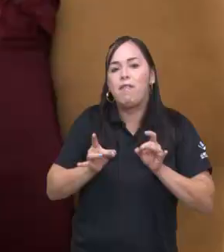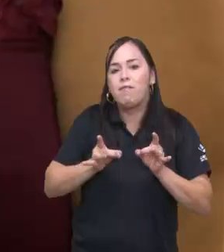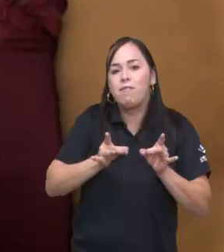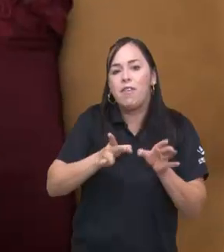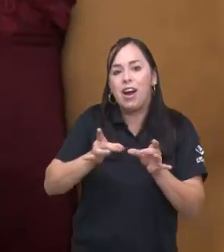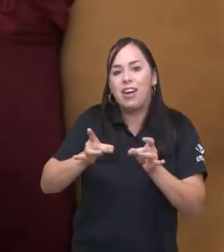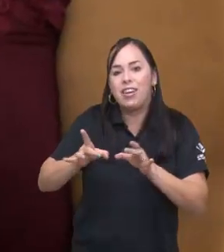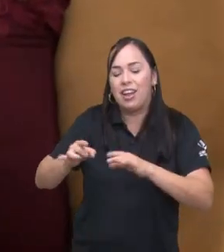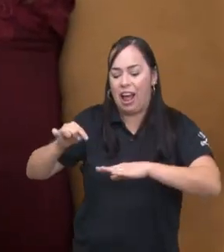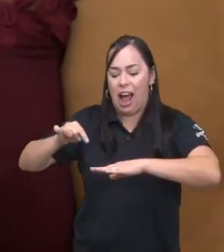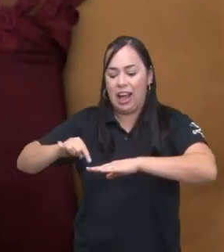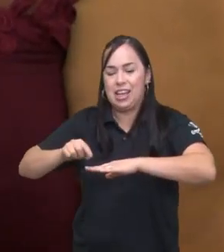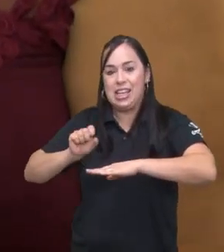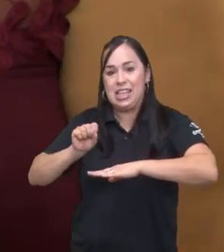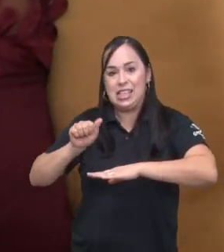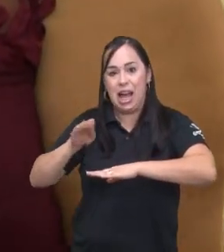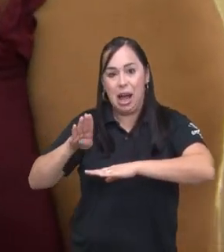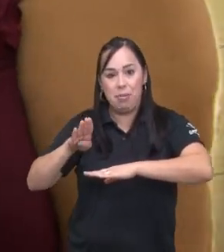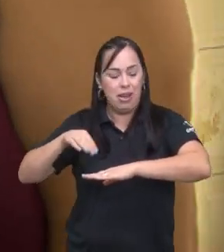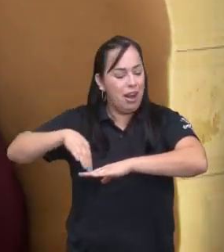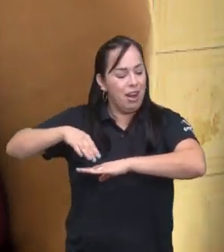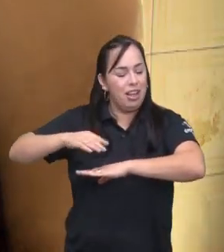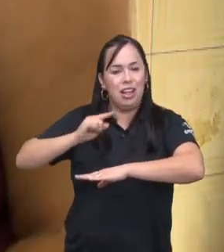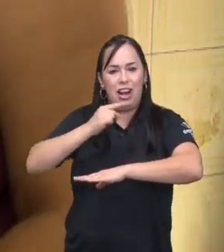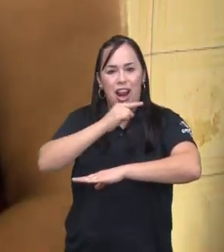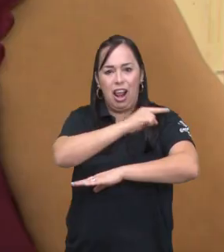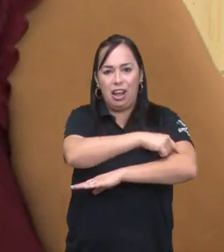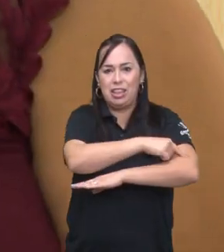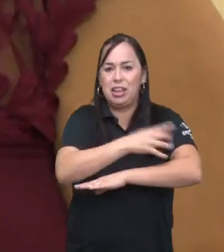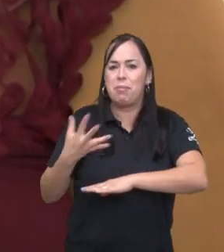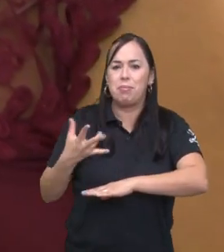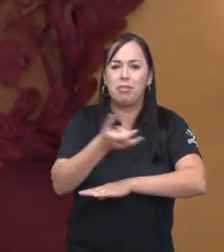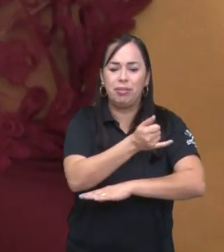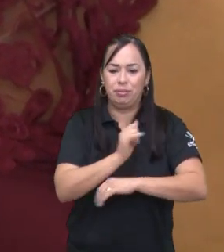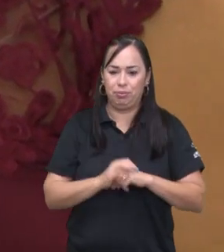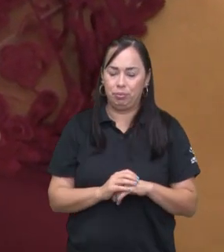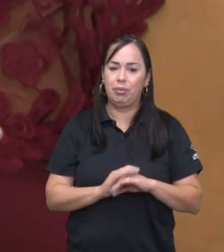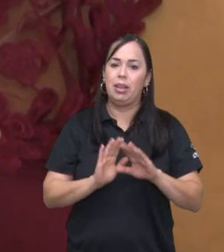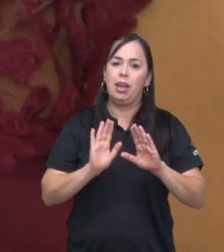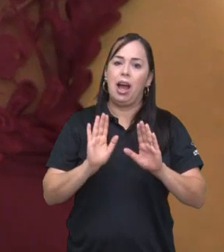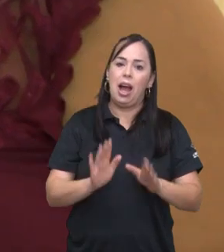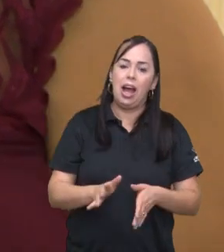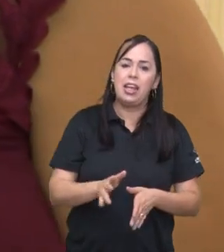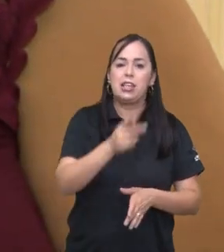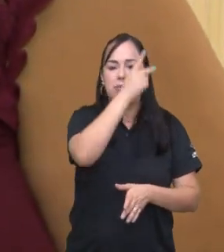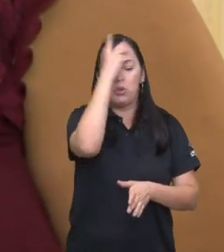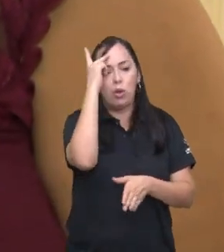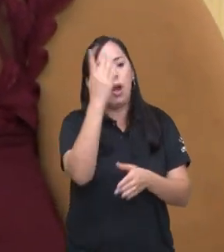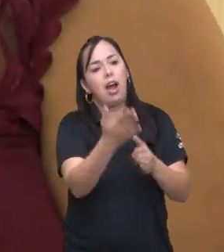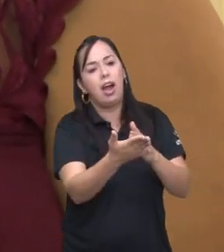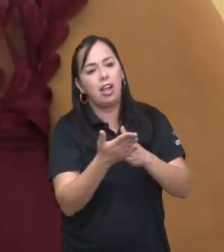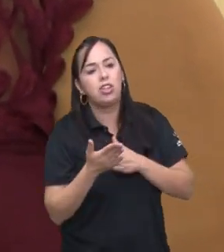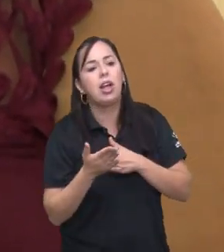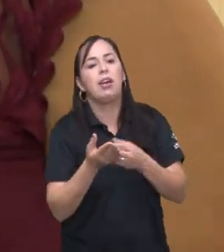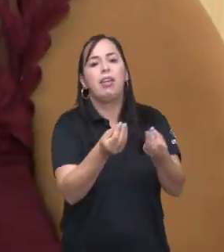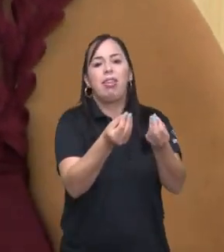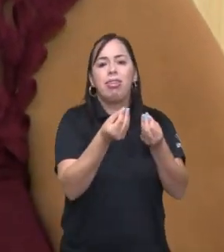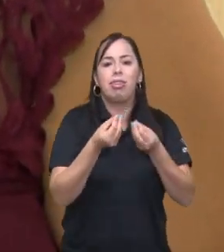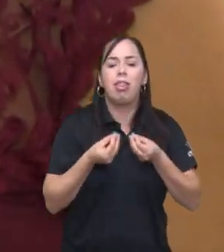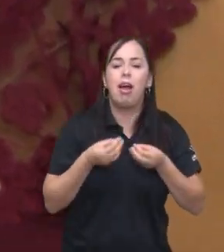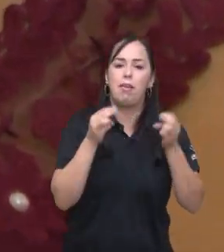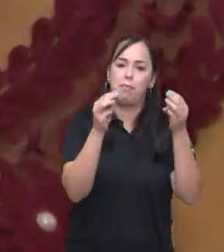da Sábia até lá em cima. Você olhava, era a coisa mais linda, né? Aí a Matarazzo fornecia macarrão, outros era